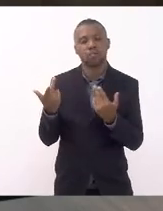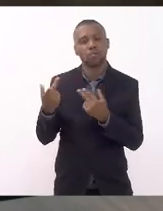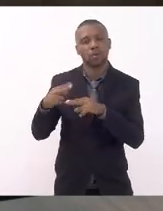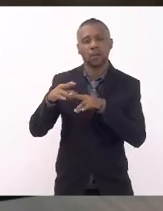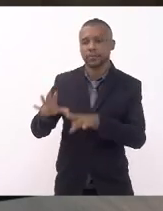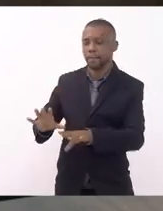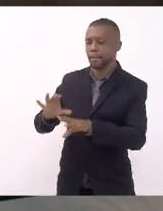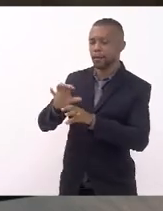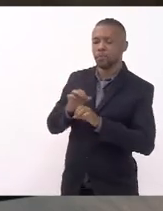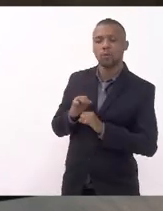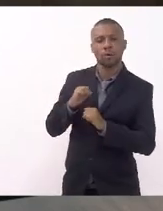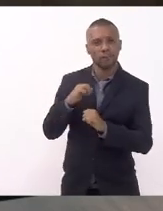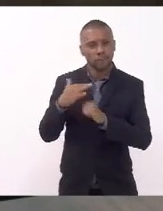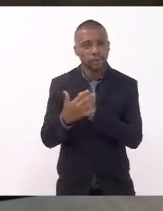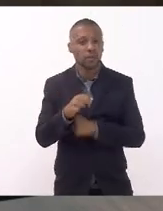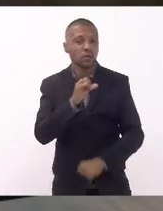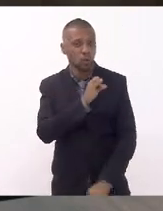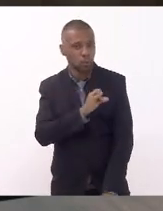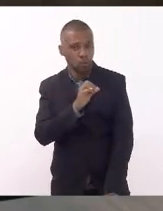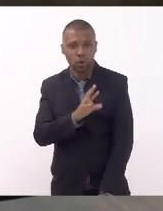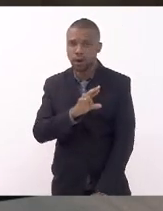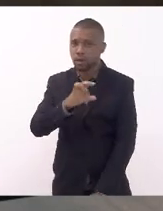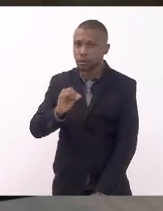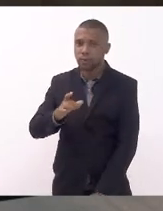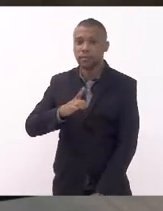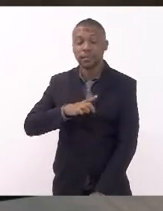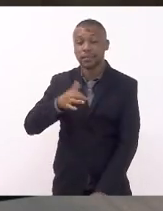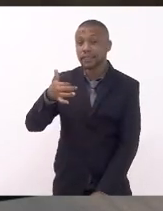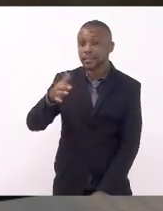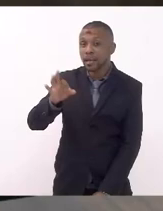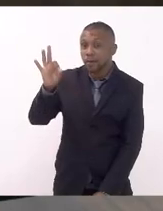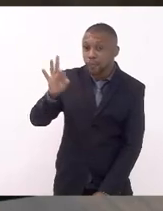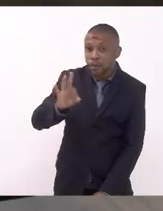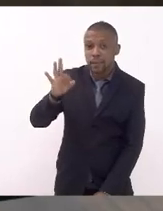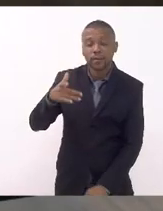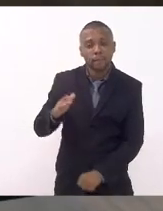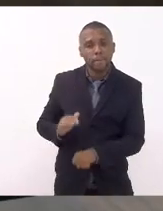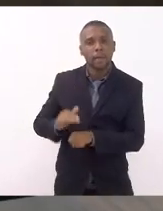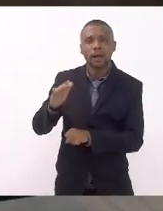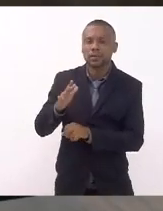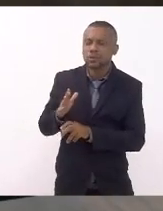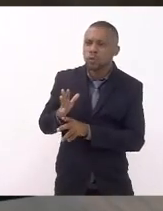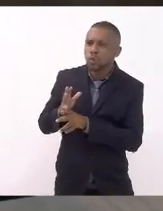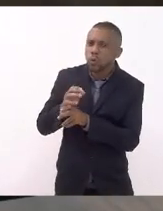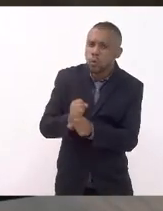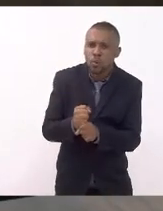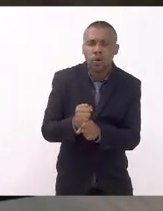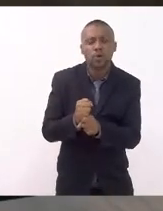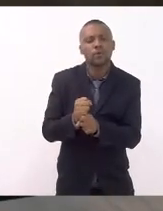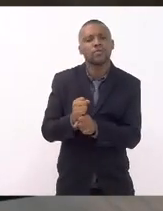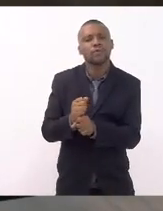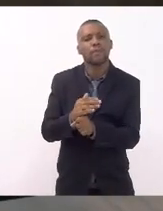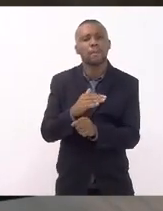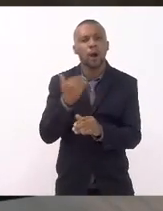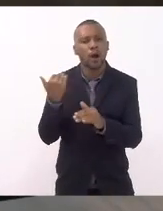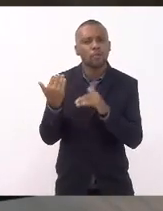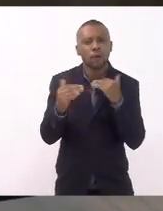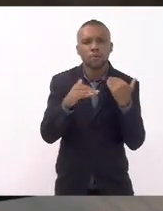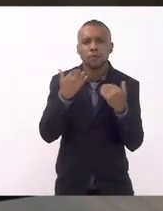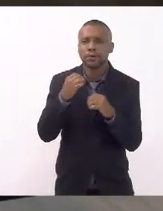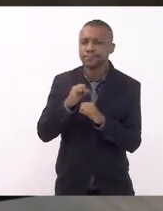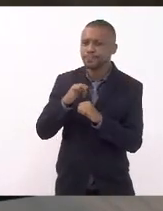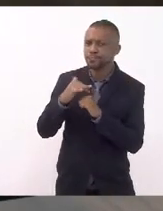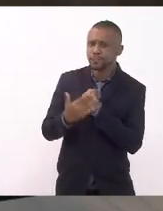Janeiro, senhor presidente, hoje tem mais de 10% de todos os mortos pela Covid-19